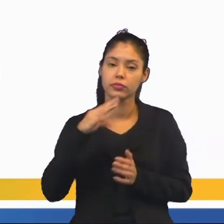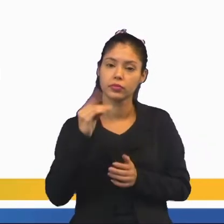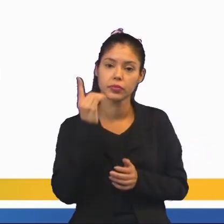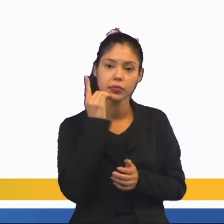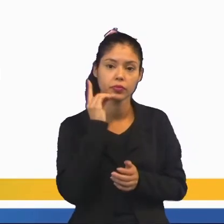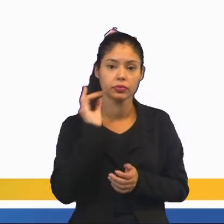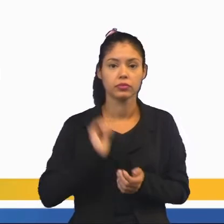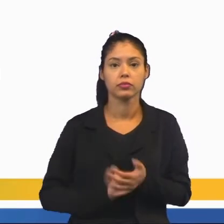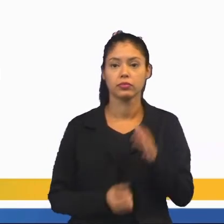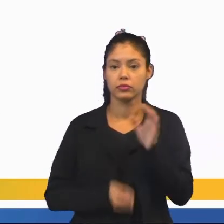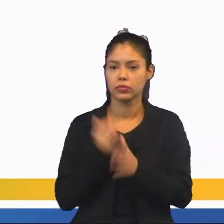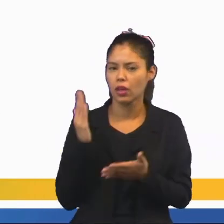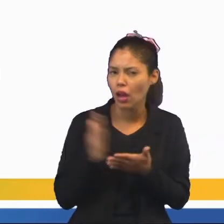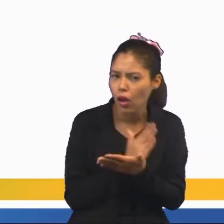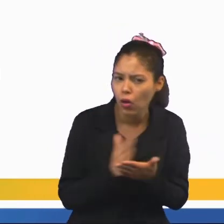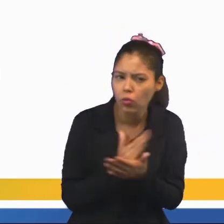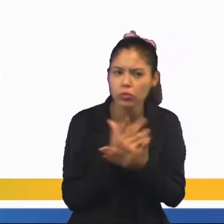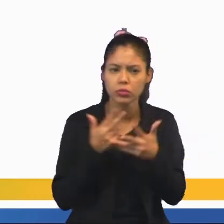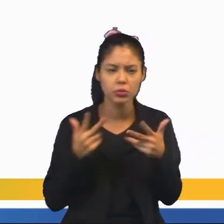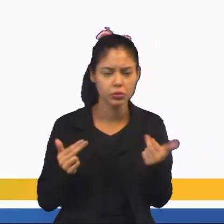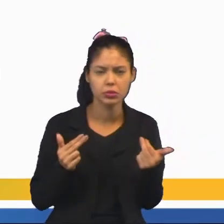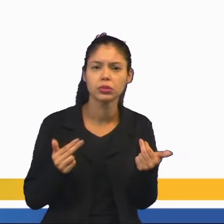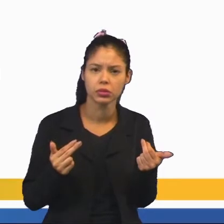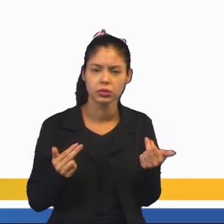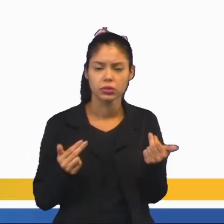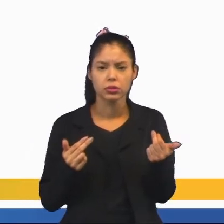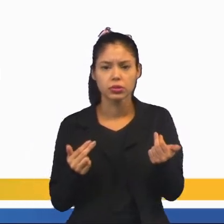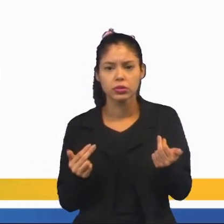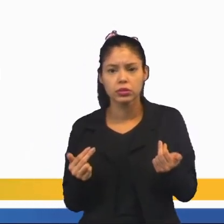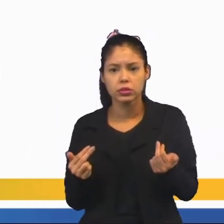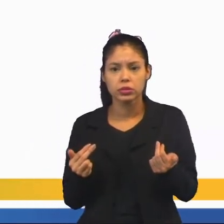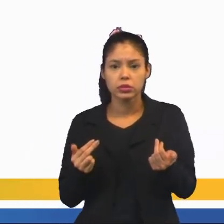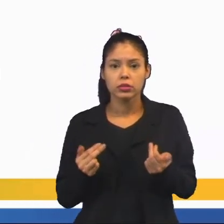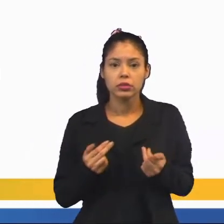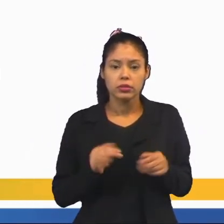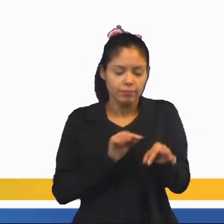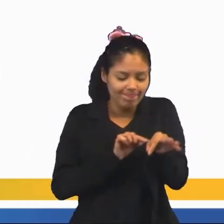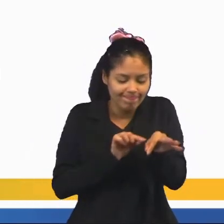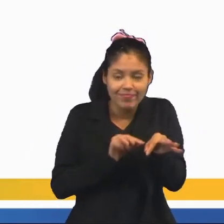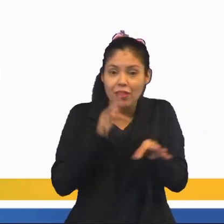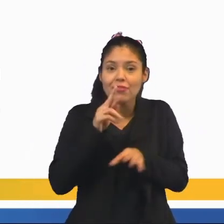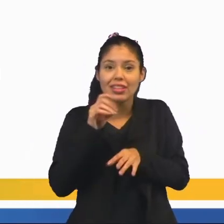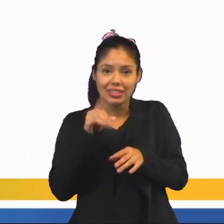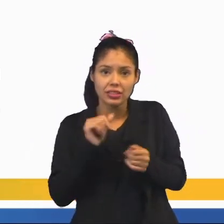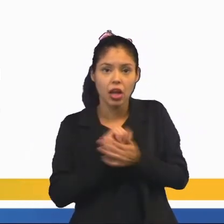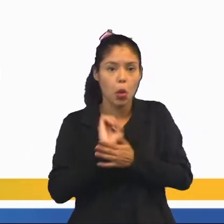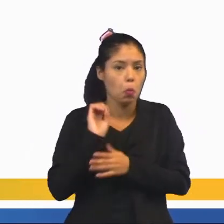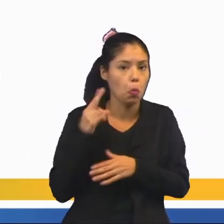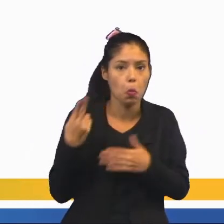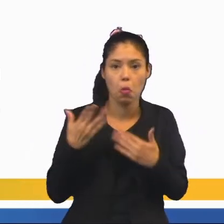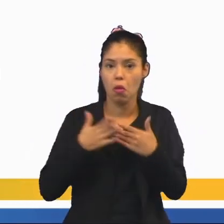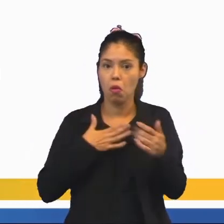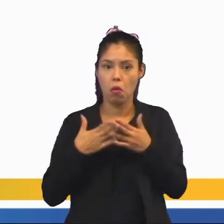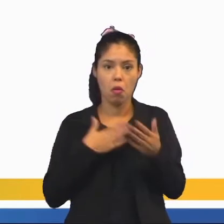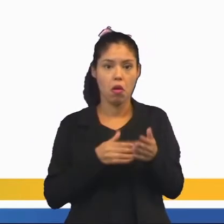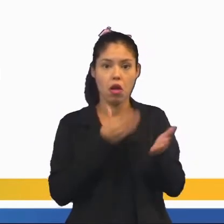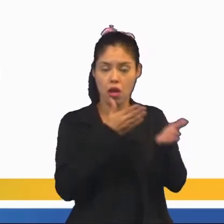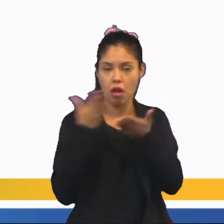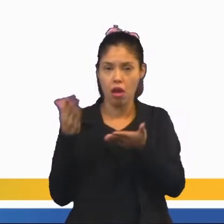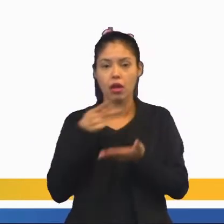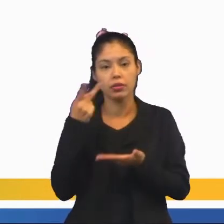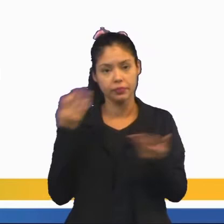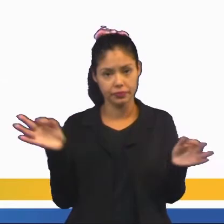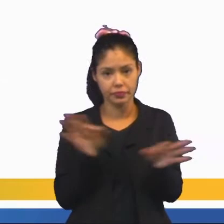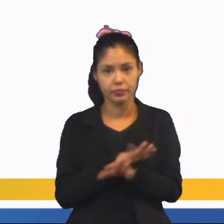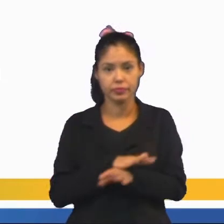dias vai surgir algum tipo, né, de ferida ali, seja em uma dessas partes que